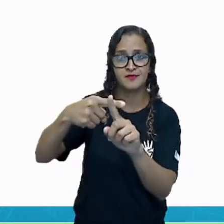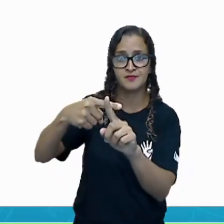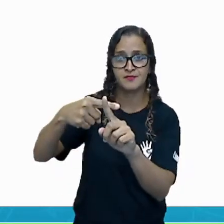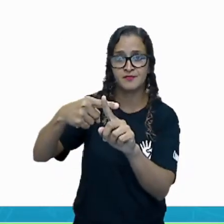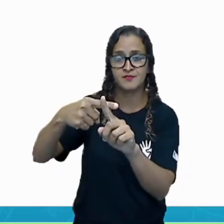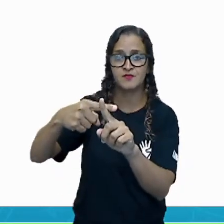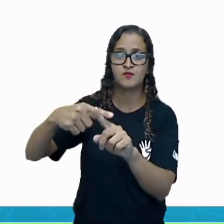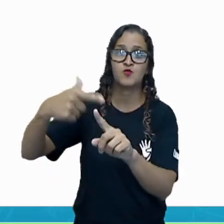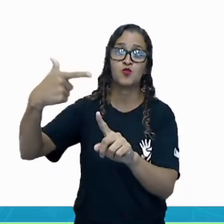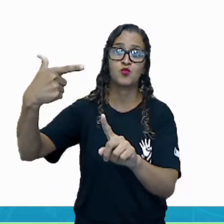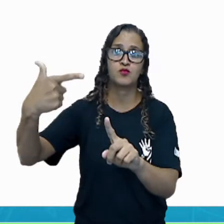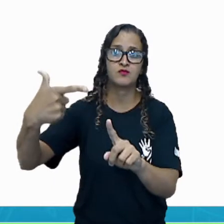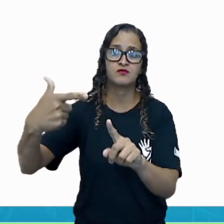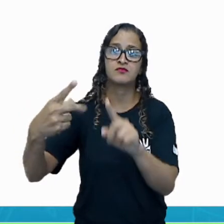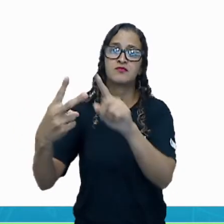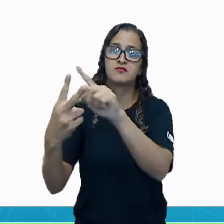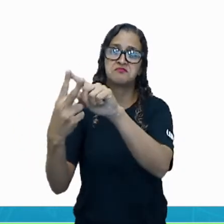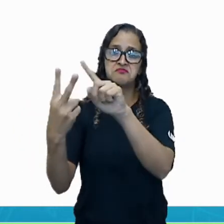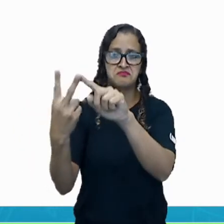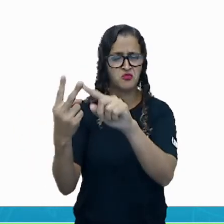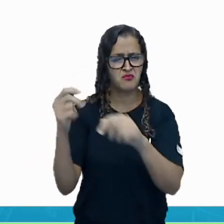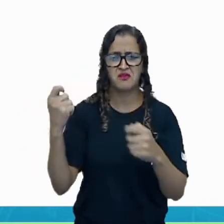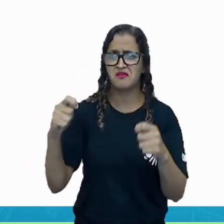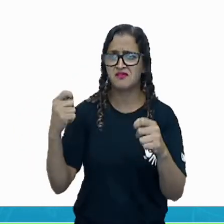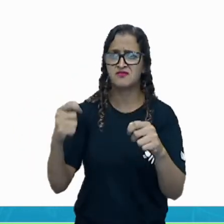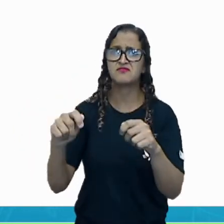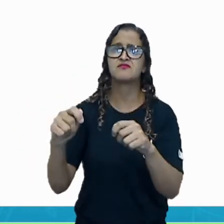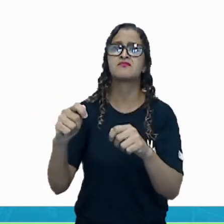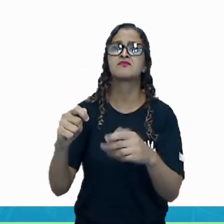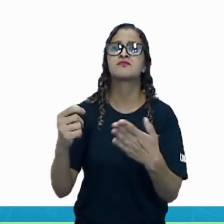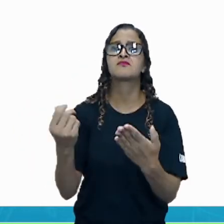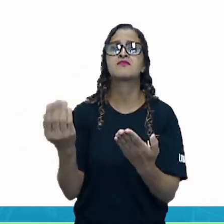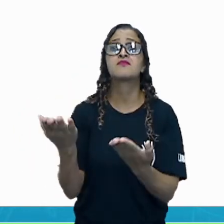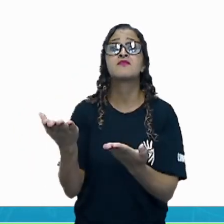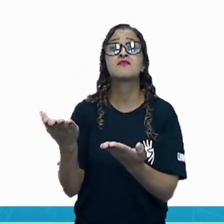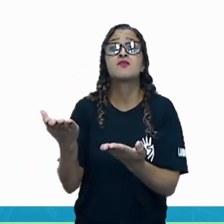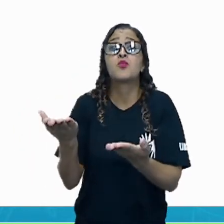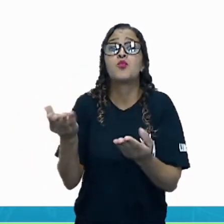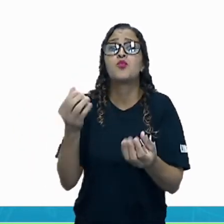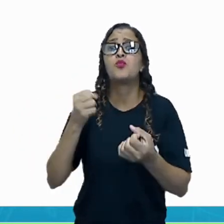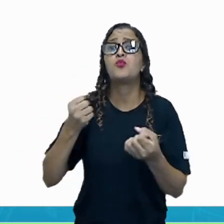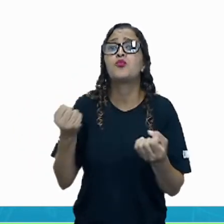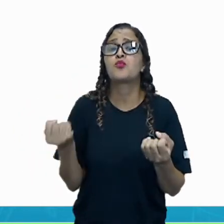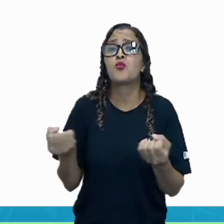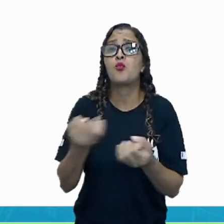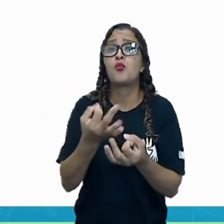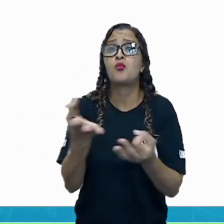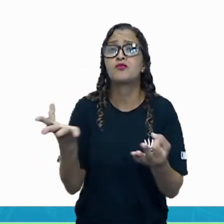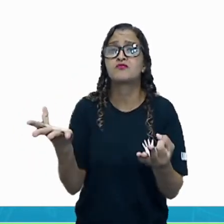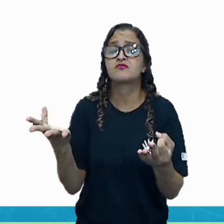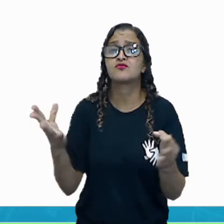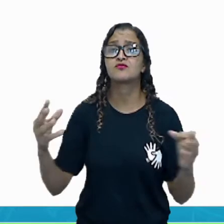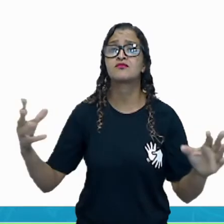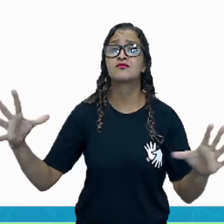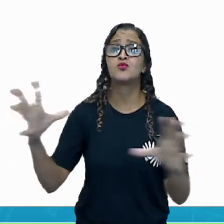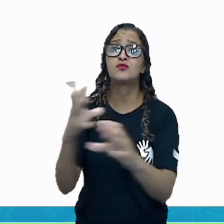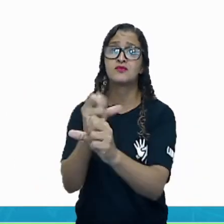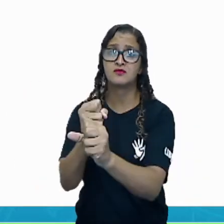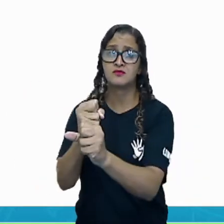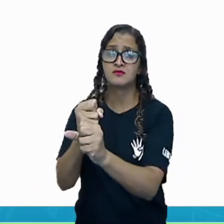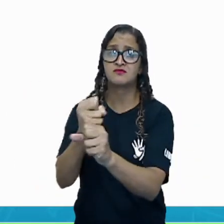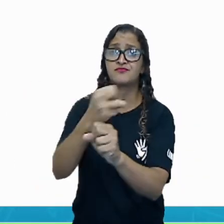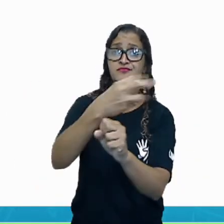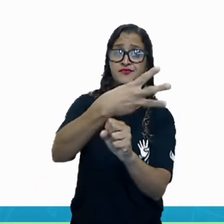Mais 2. 1, 2. Quanto é 3 mais 2? Vamos